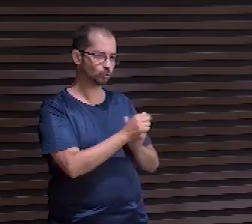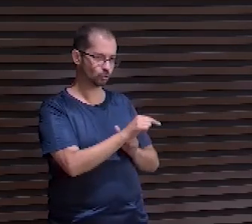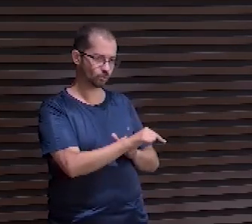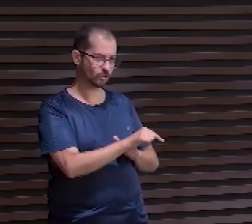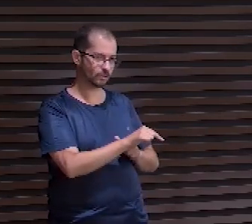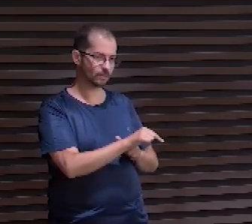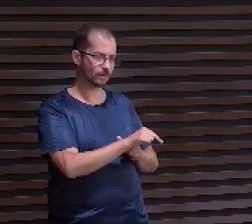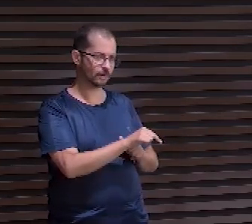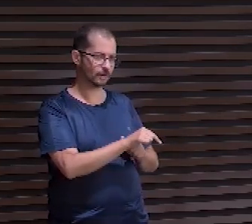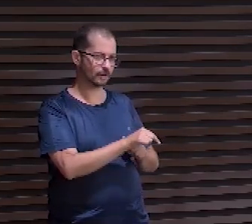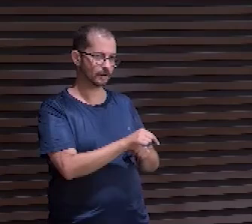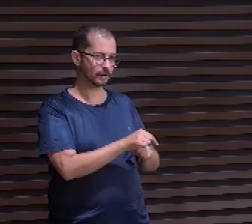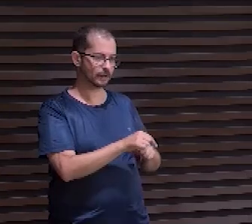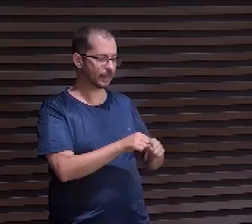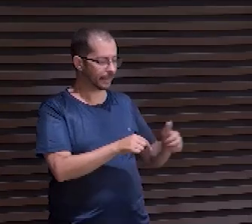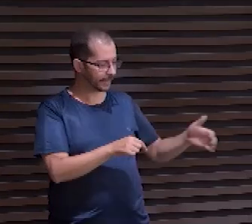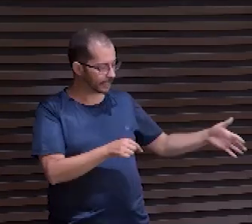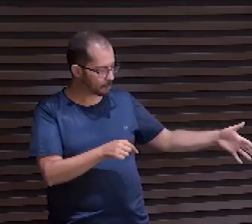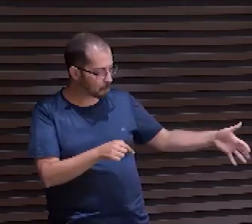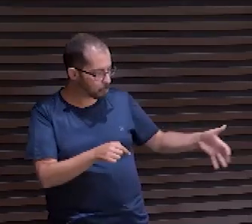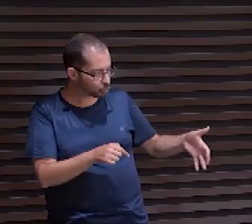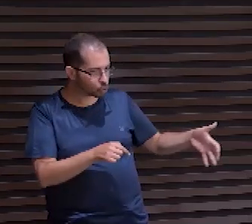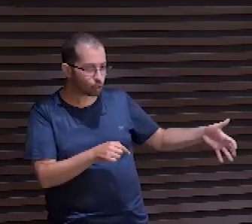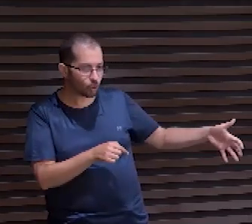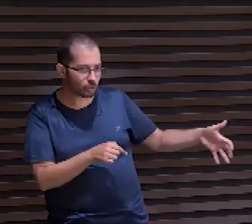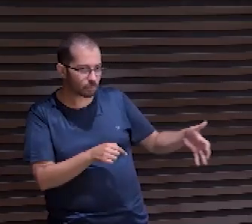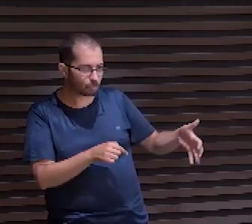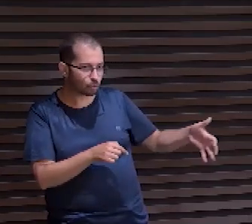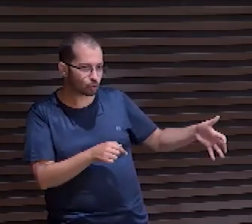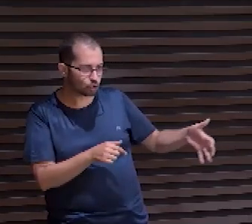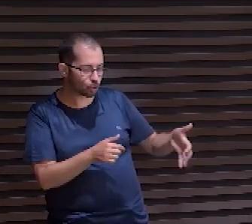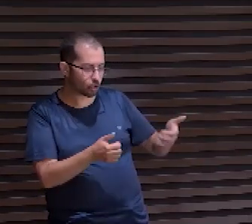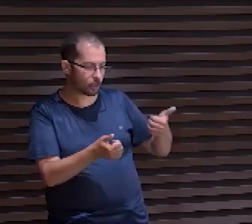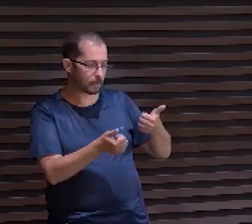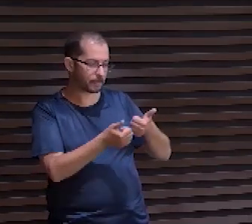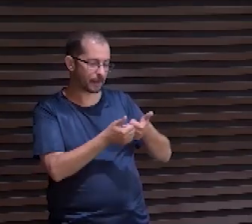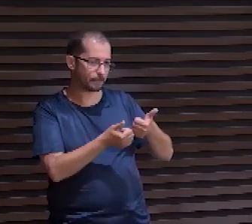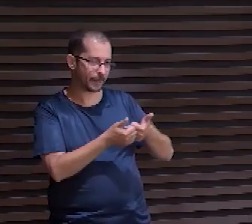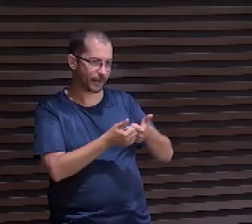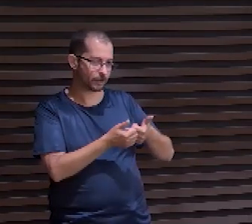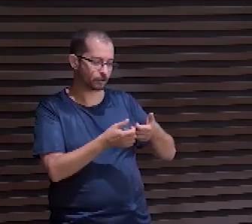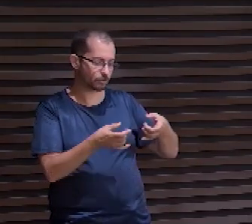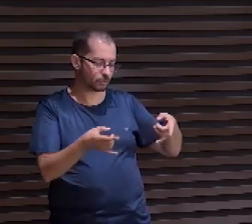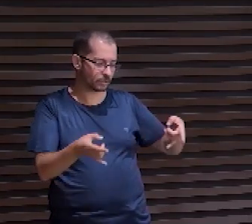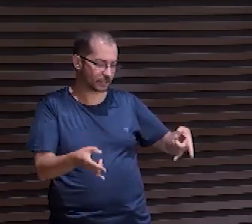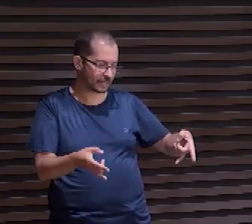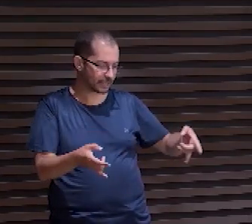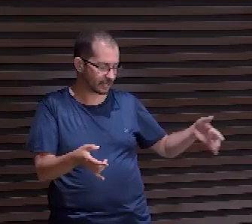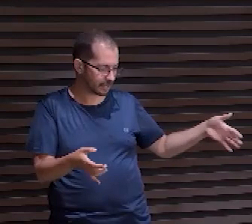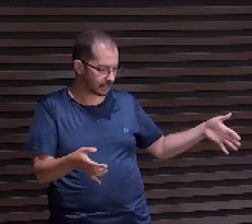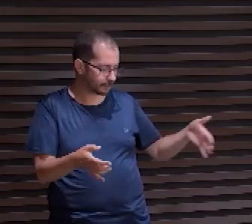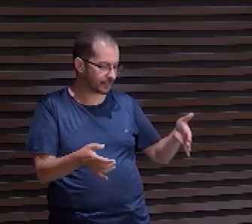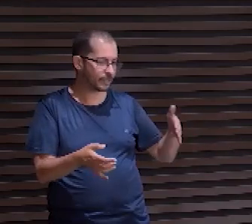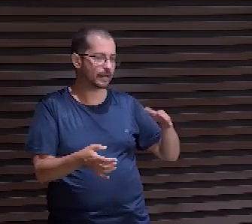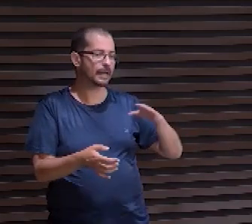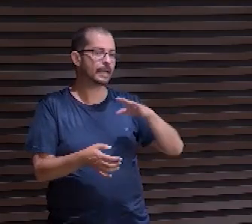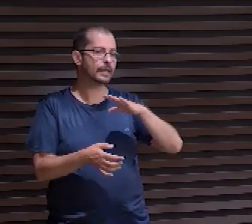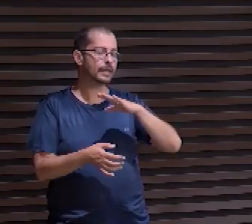ele arrastou bem para perto da cama e